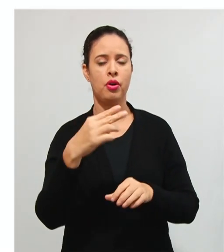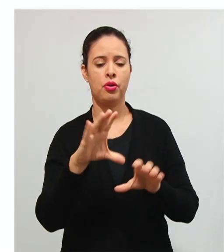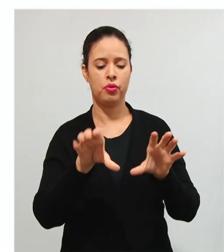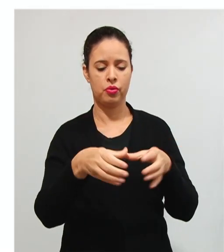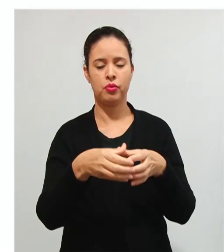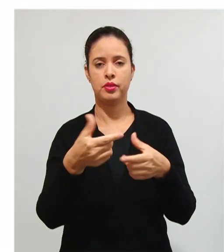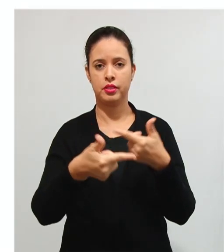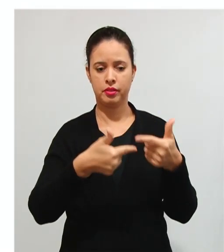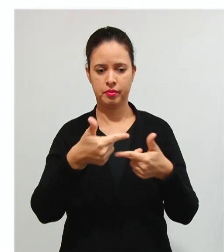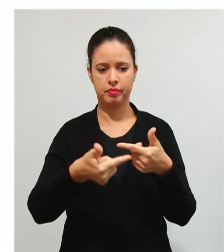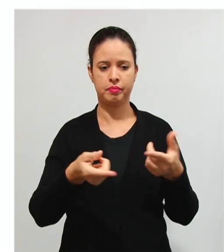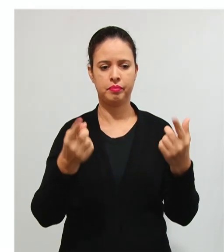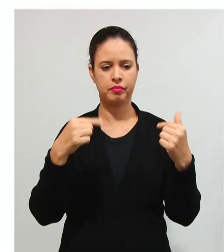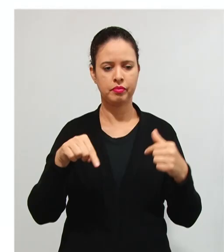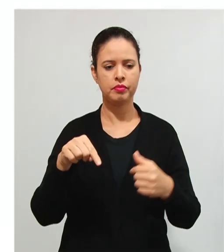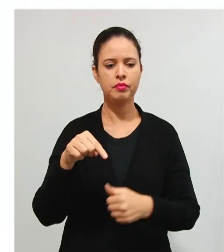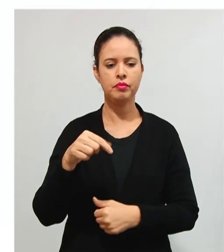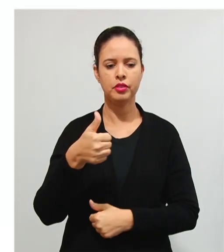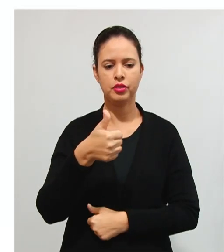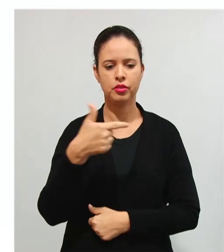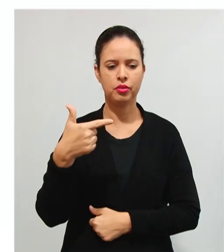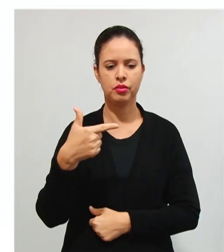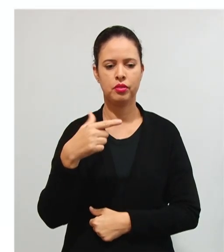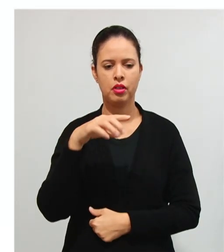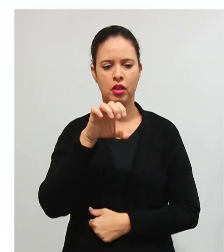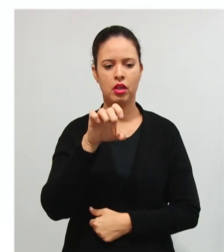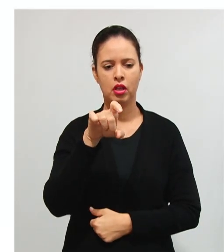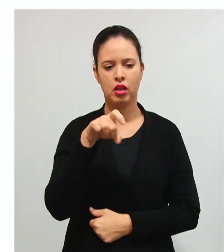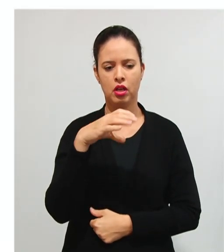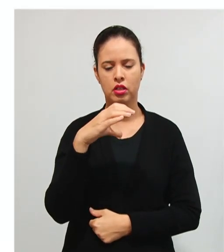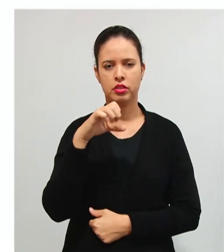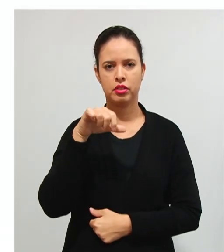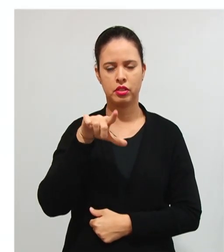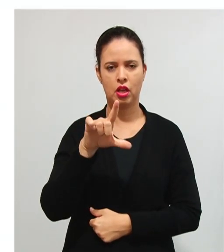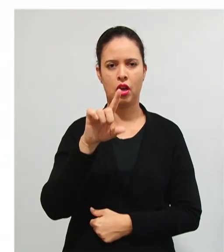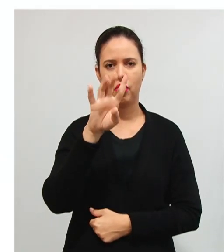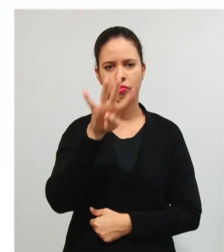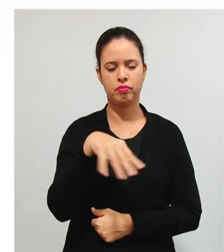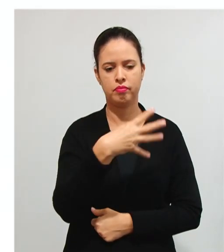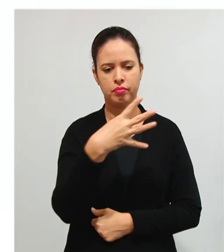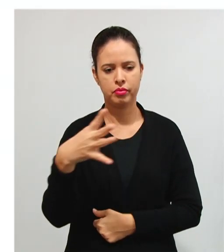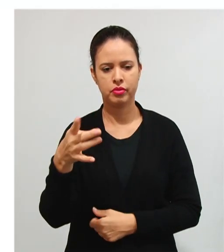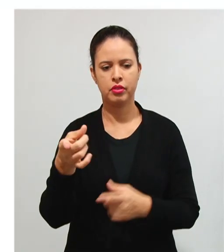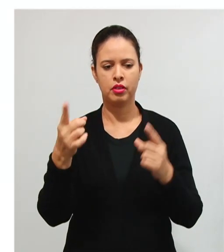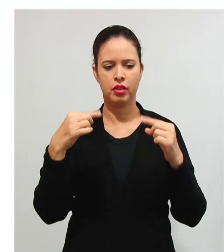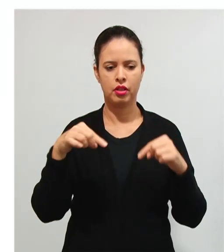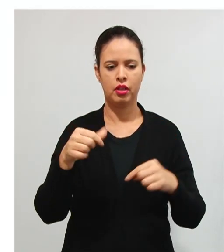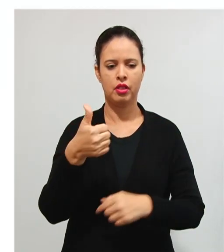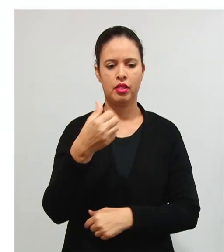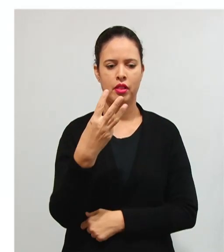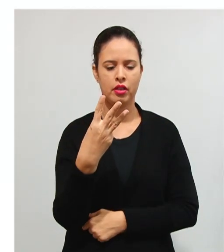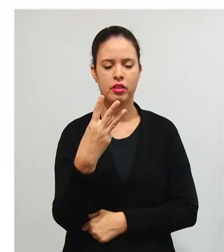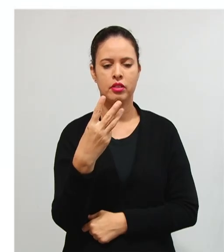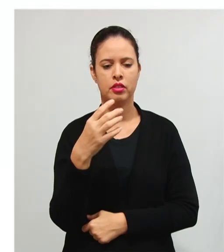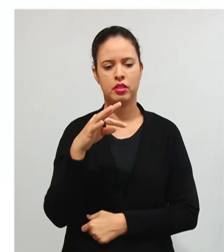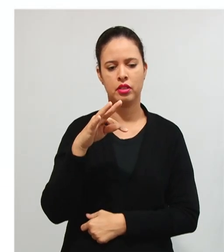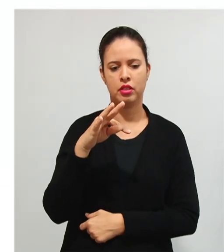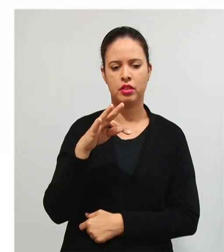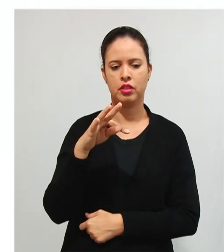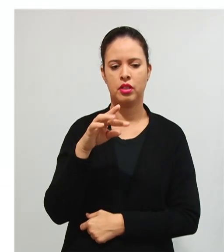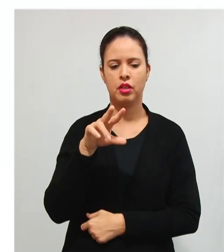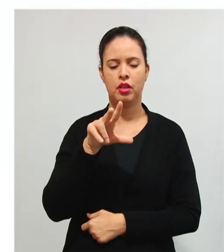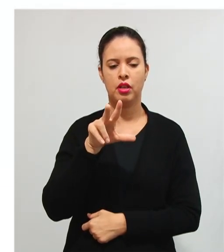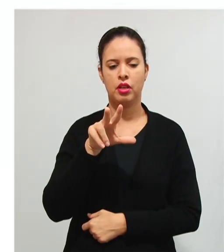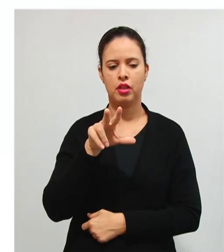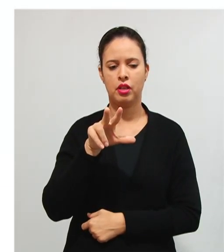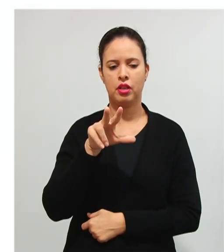dentro do Slackware. O Excel, planilha eletrônica. Twitter, uma rede social, também uma